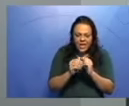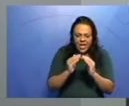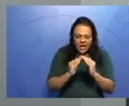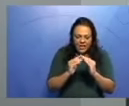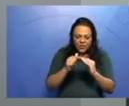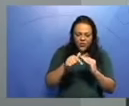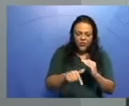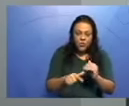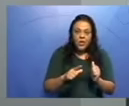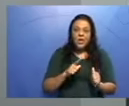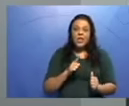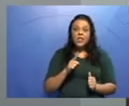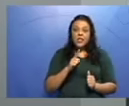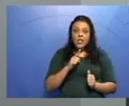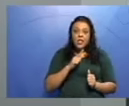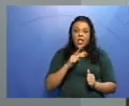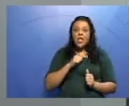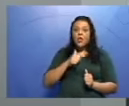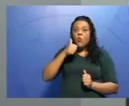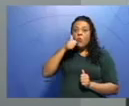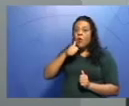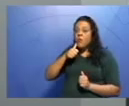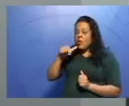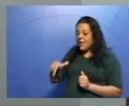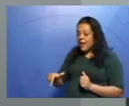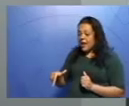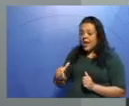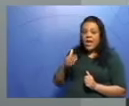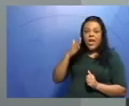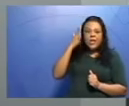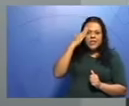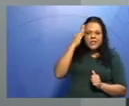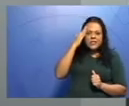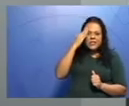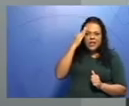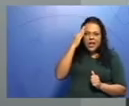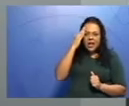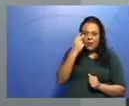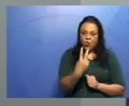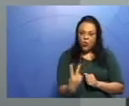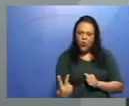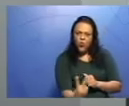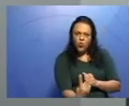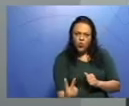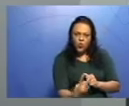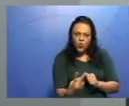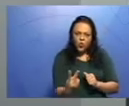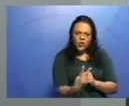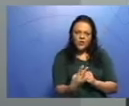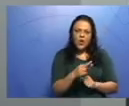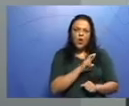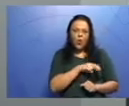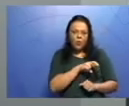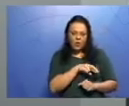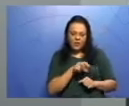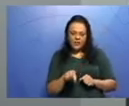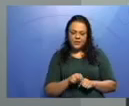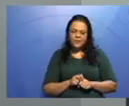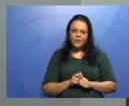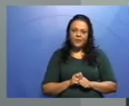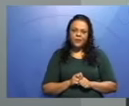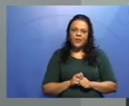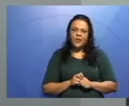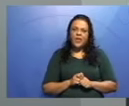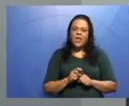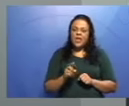mulher que sabe desse romance. Eles conversam mais um pouco, se despedem e seguem cada